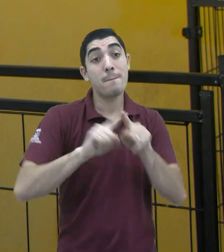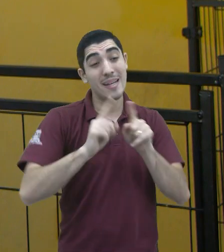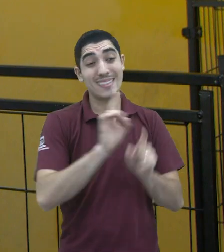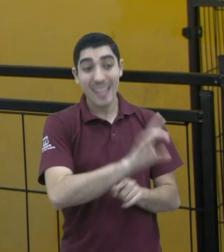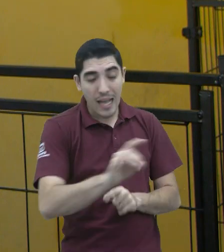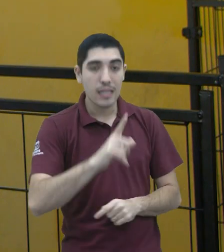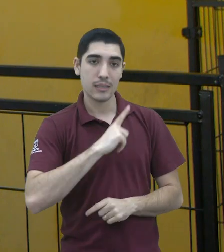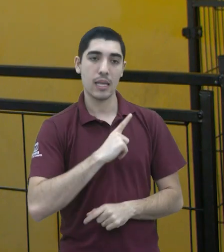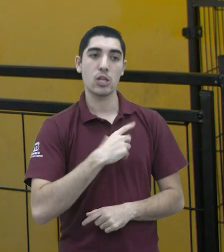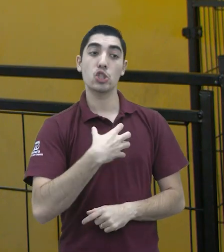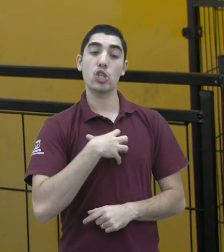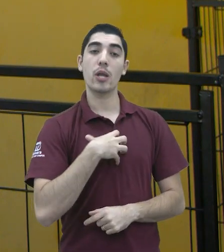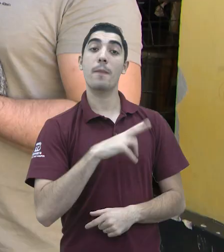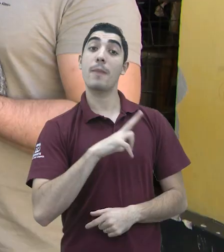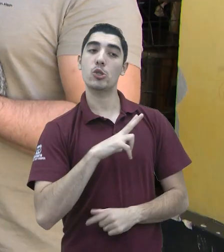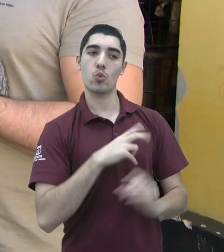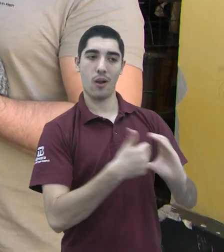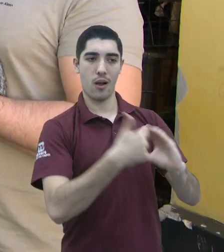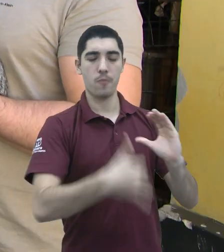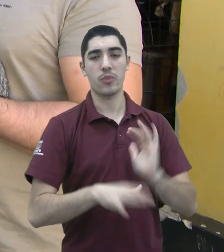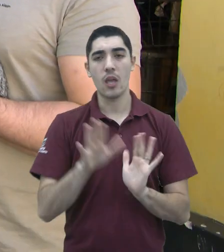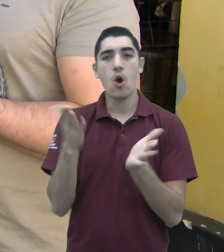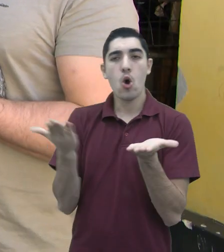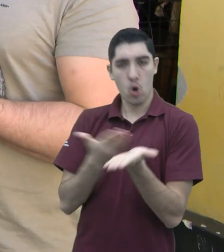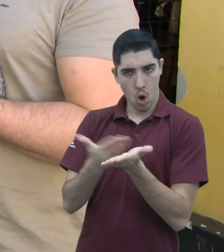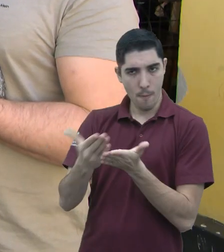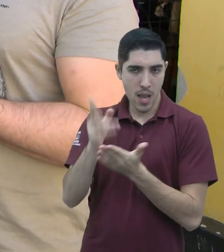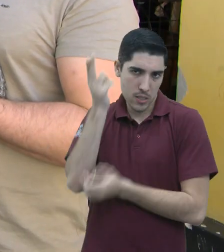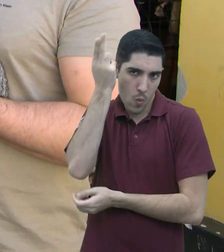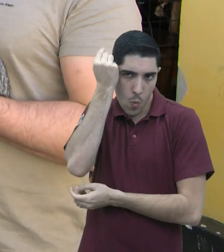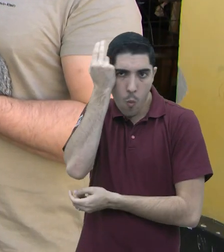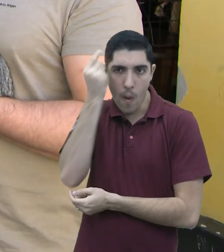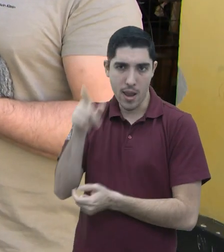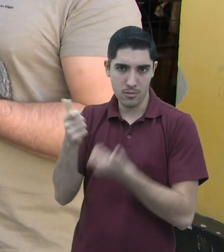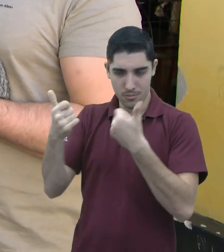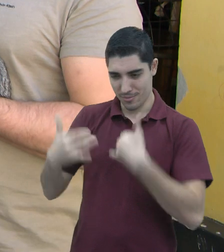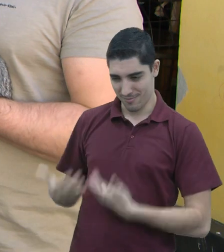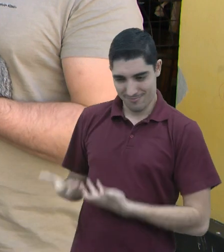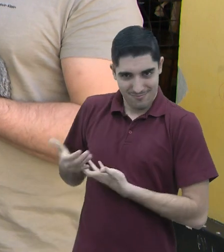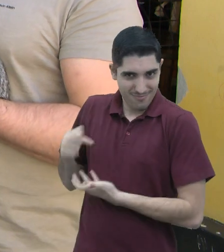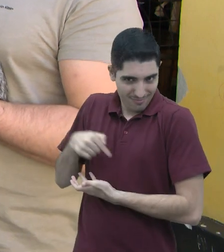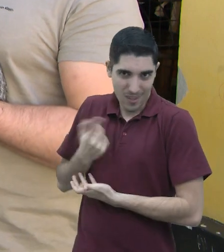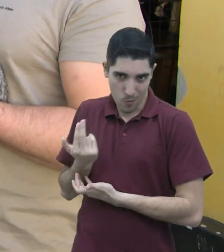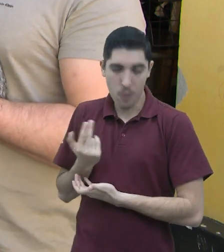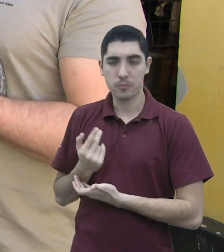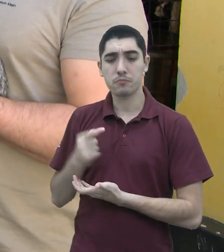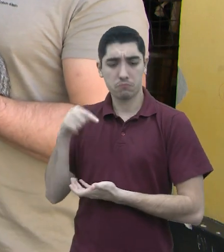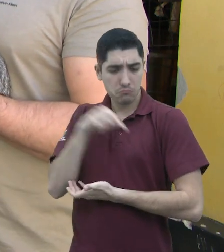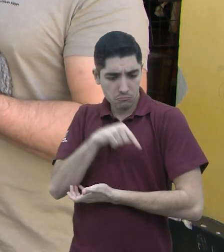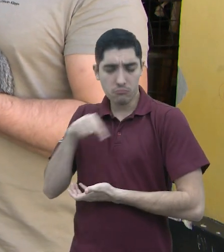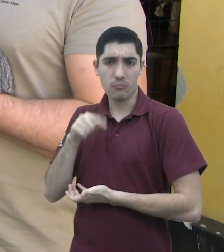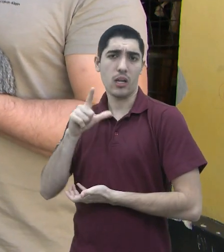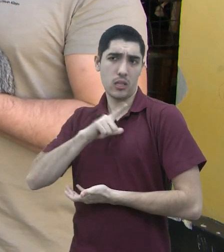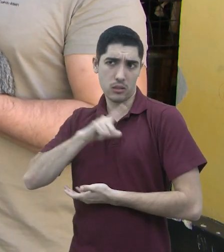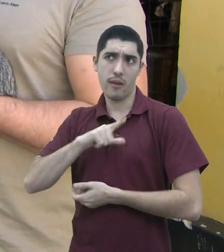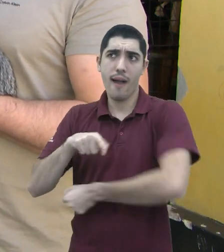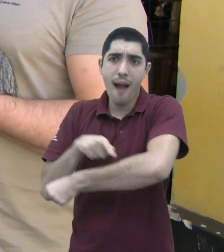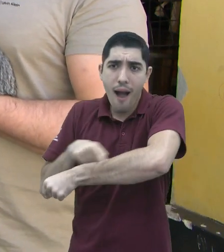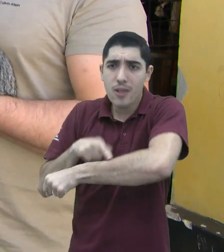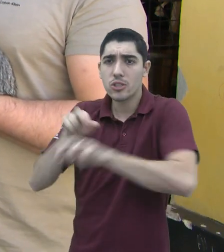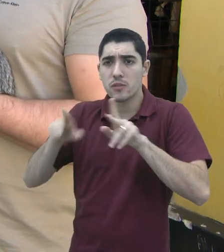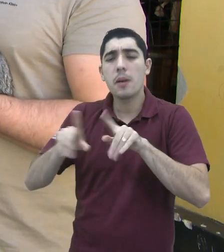um tem sua peculiaridade, né? Vamos começar pelos coelhos, então, né? Que são esses animaizinhos que estão aqui com a gente. Por mais que sejam